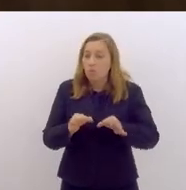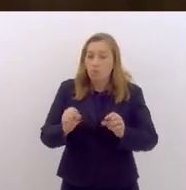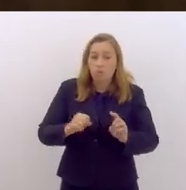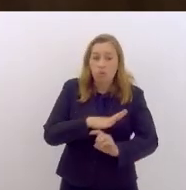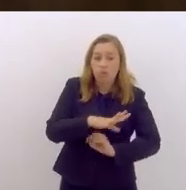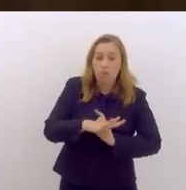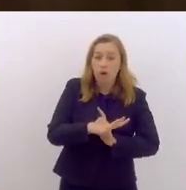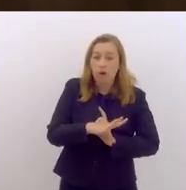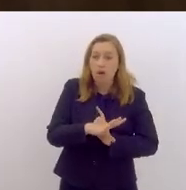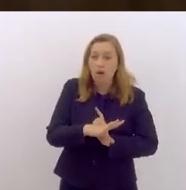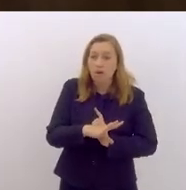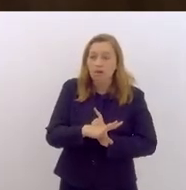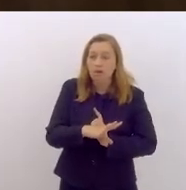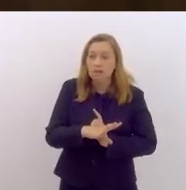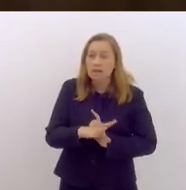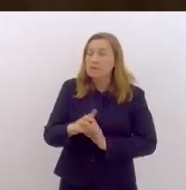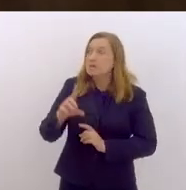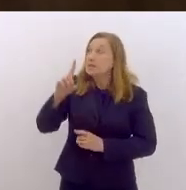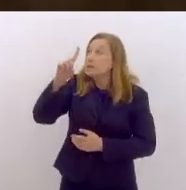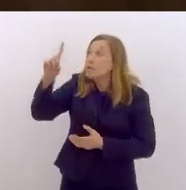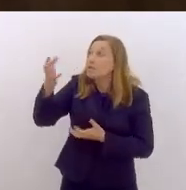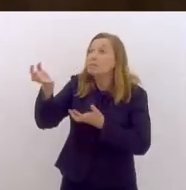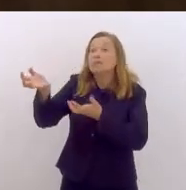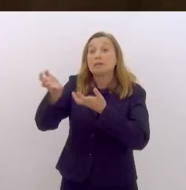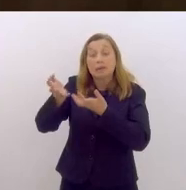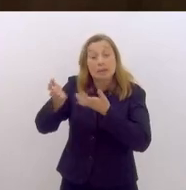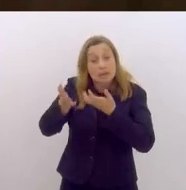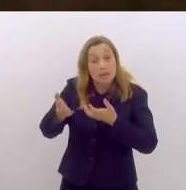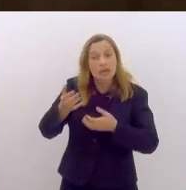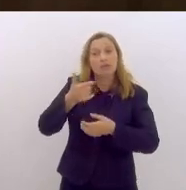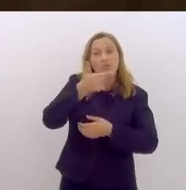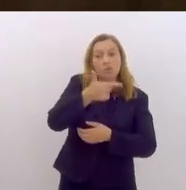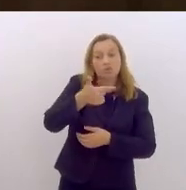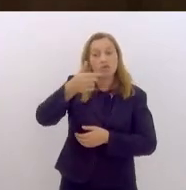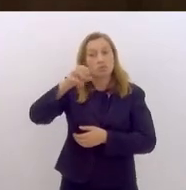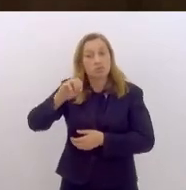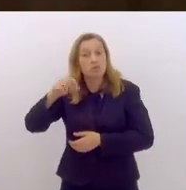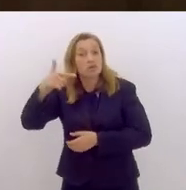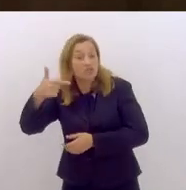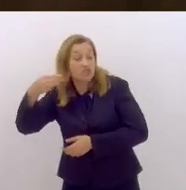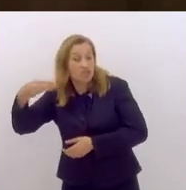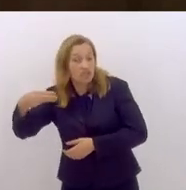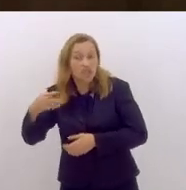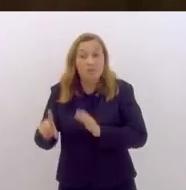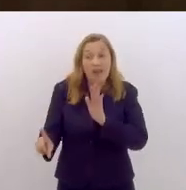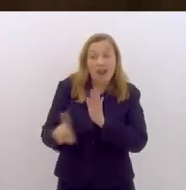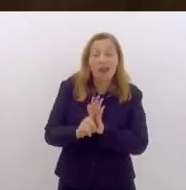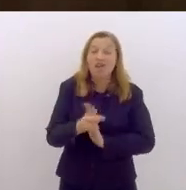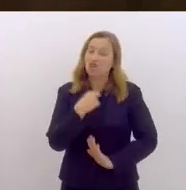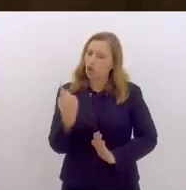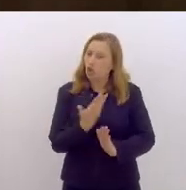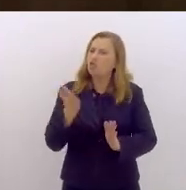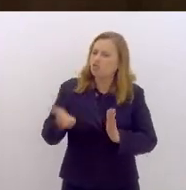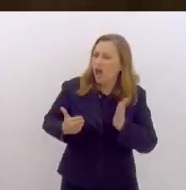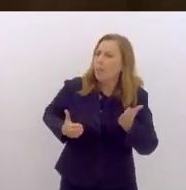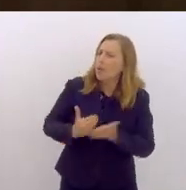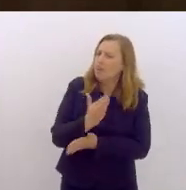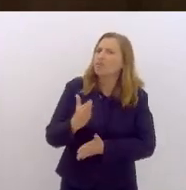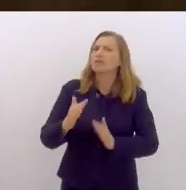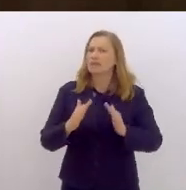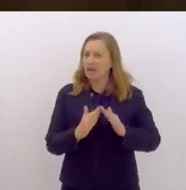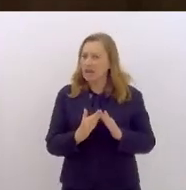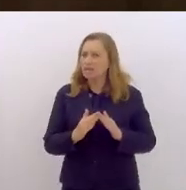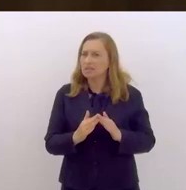sociais que, se Deus quiser, em 2023, porque a lei nós já aprovamos aqui dentro dessa